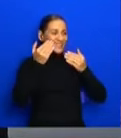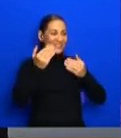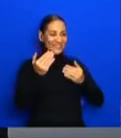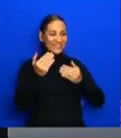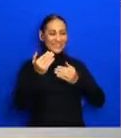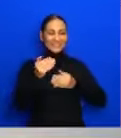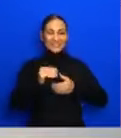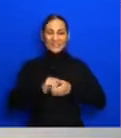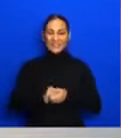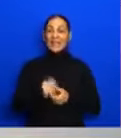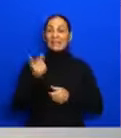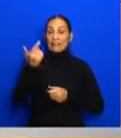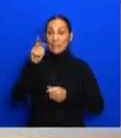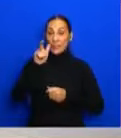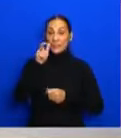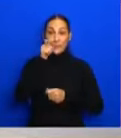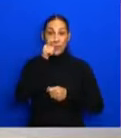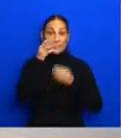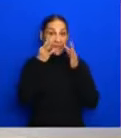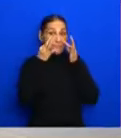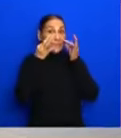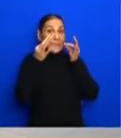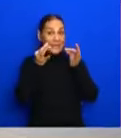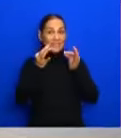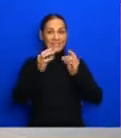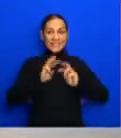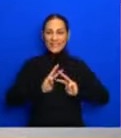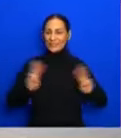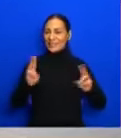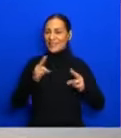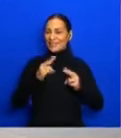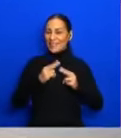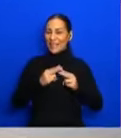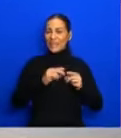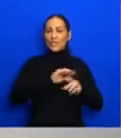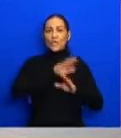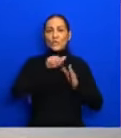Obrigado. Após a apuração, fique atento à página da